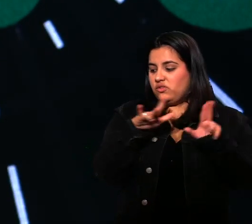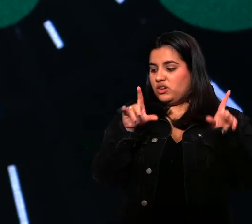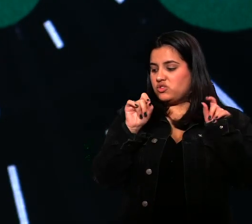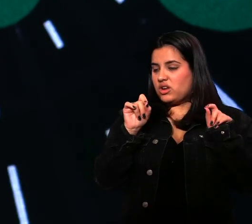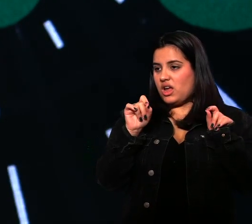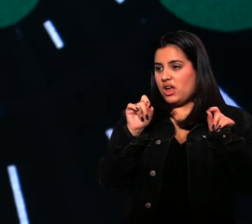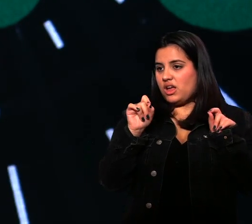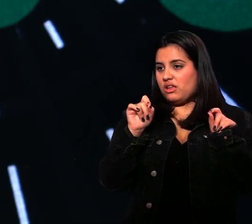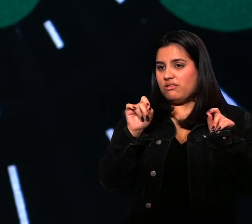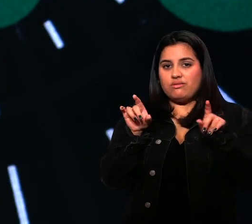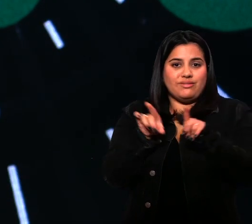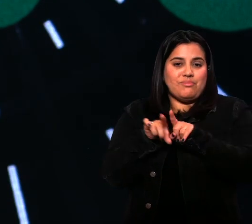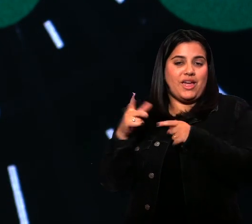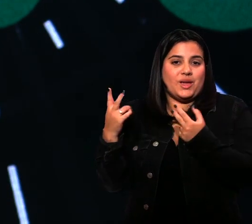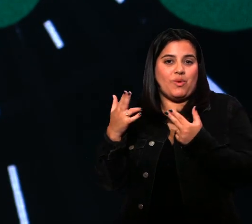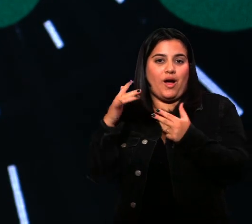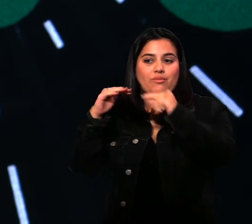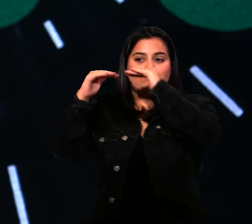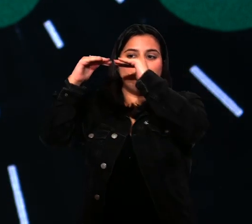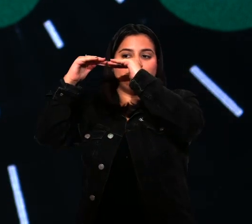todo desacelera.